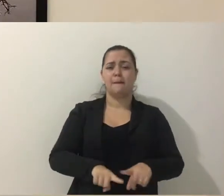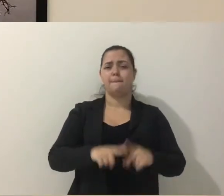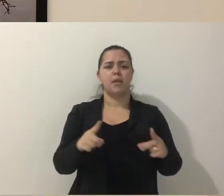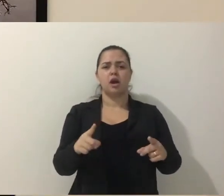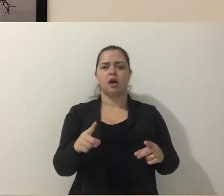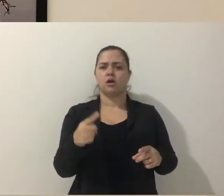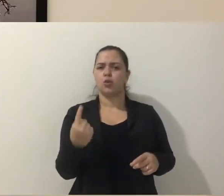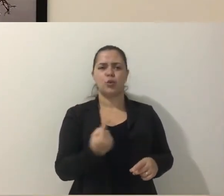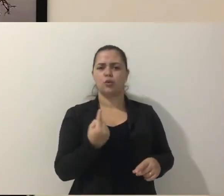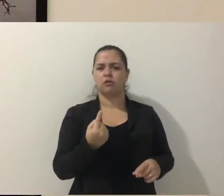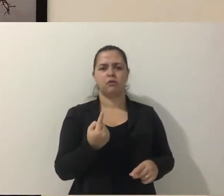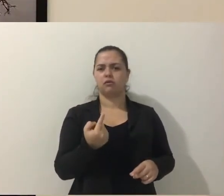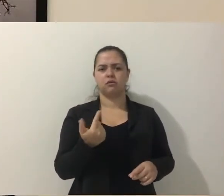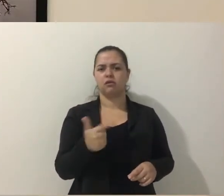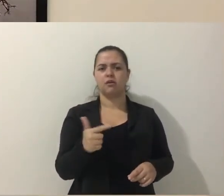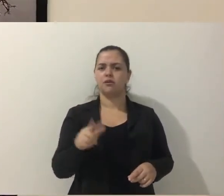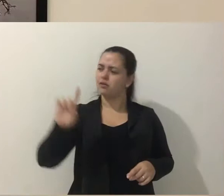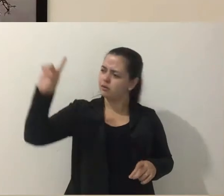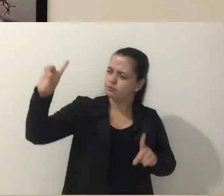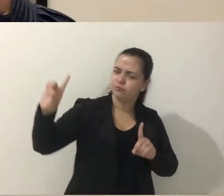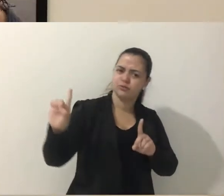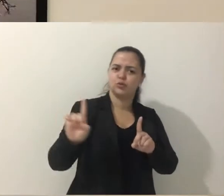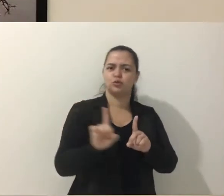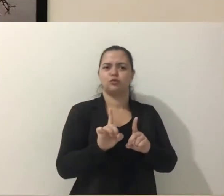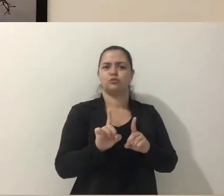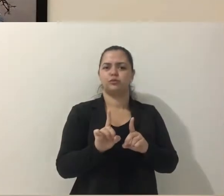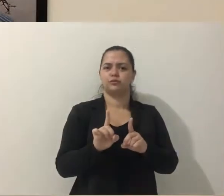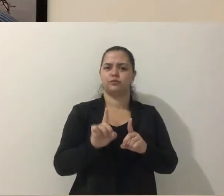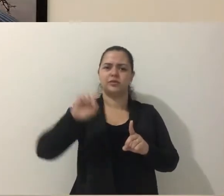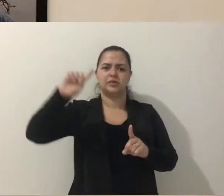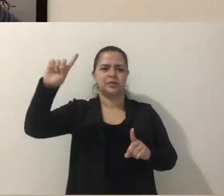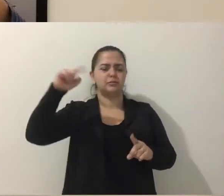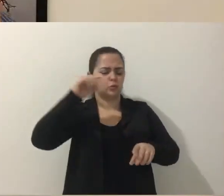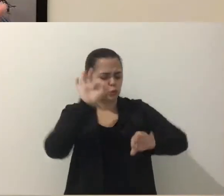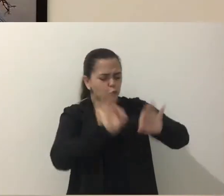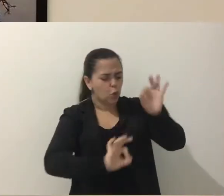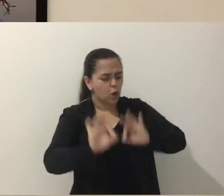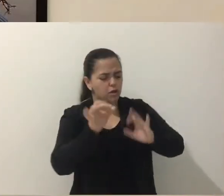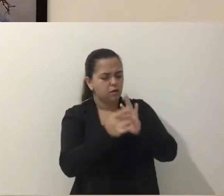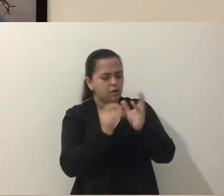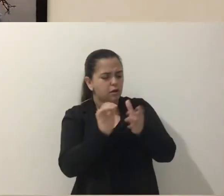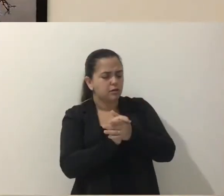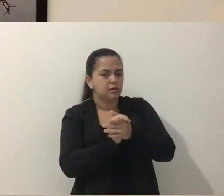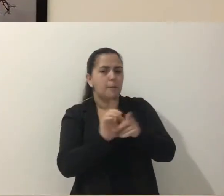um Deus que, além de projetar, programar, pensar no casamento, ele está à